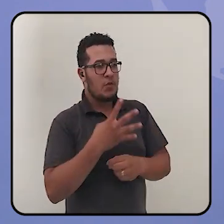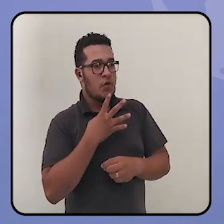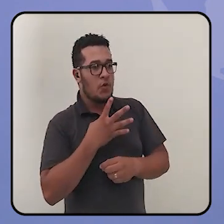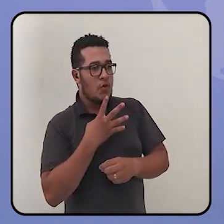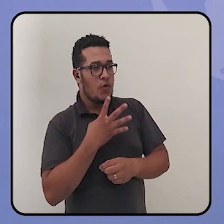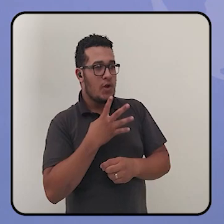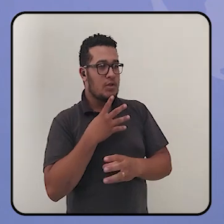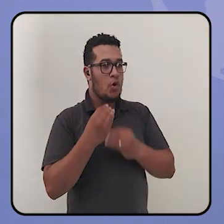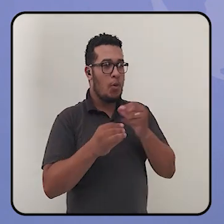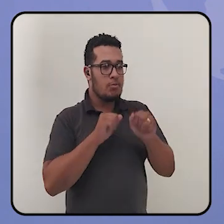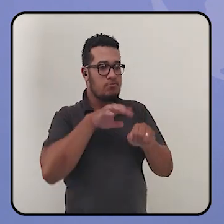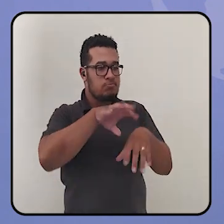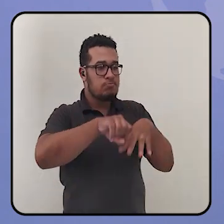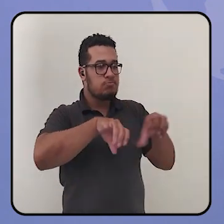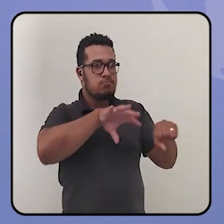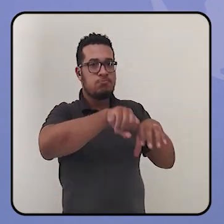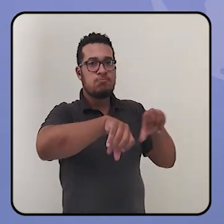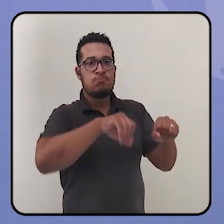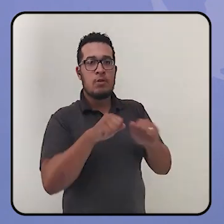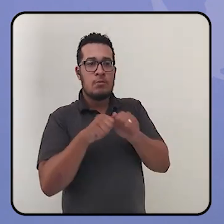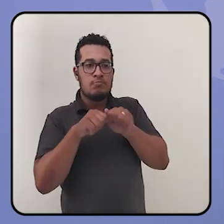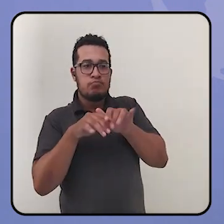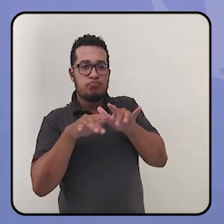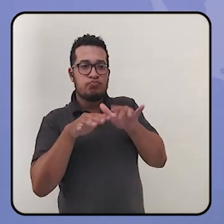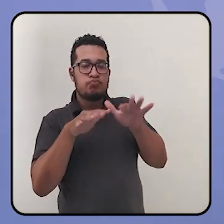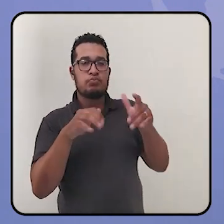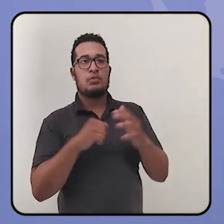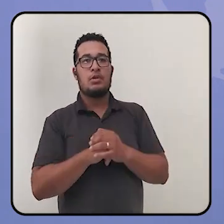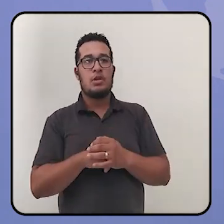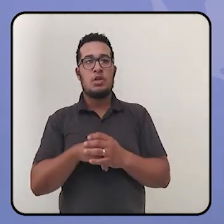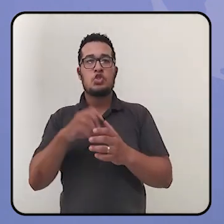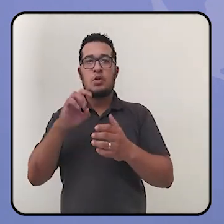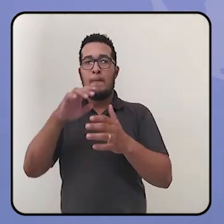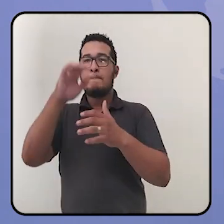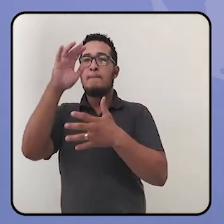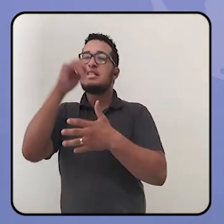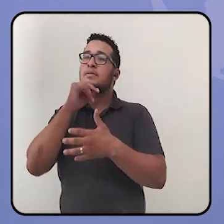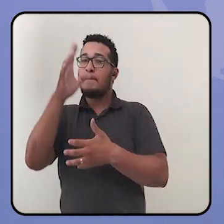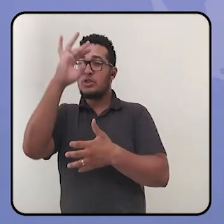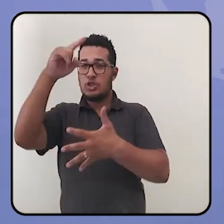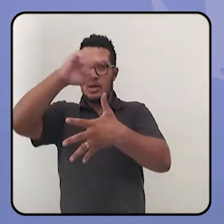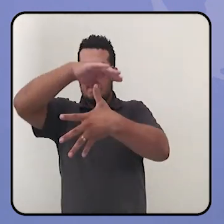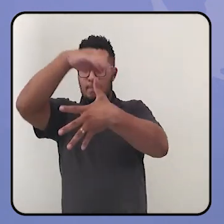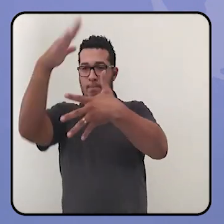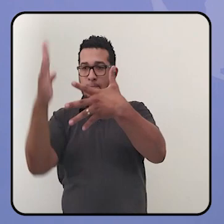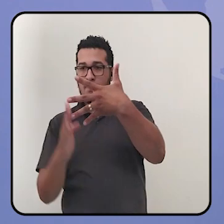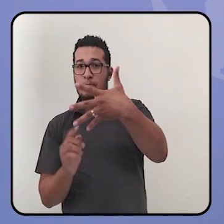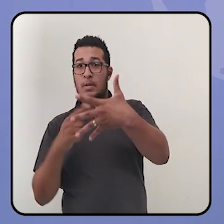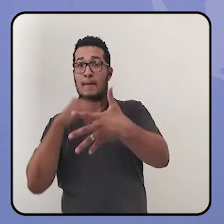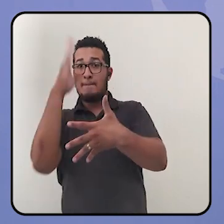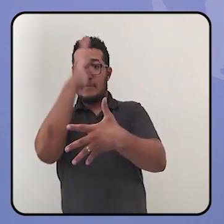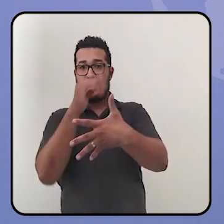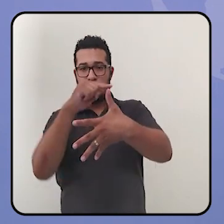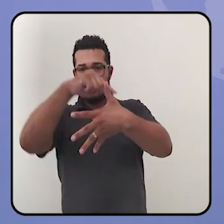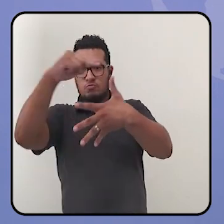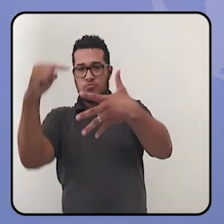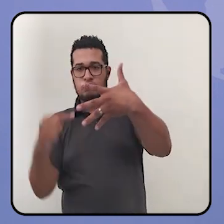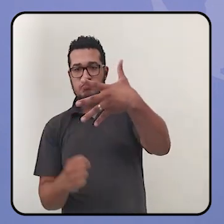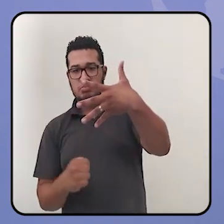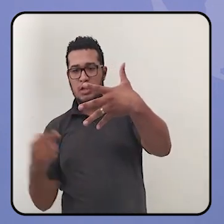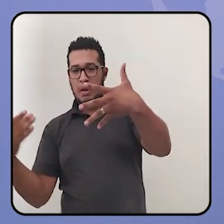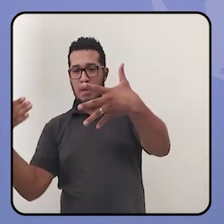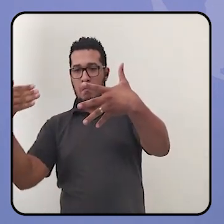que moraram naquela região, dada época, durante muito tempo atrás. Bem, o arqueólogo e a